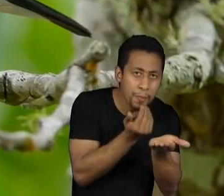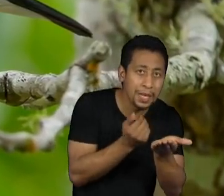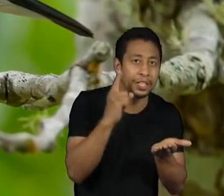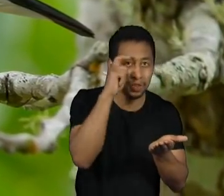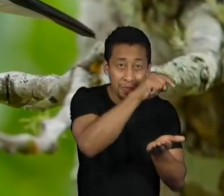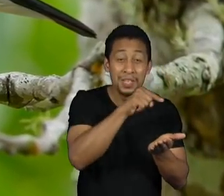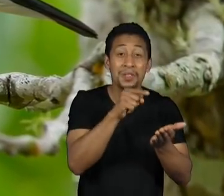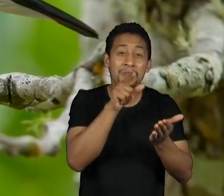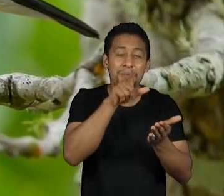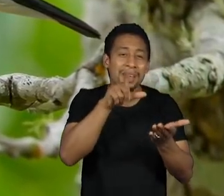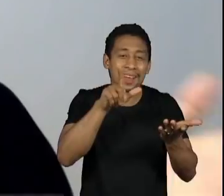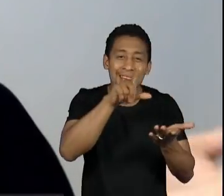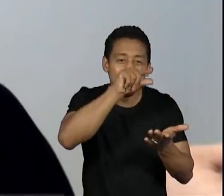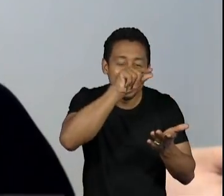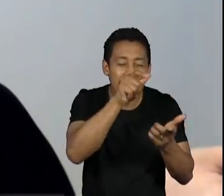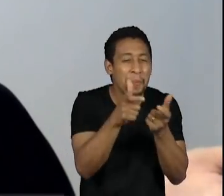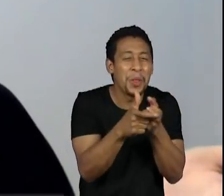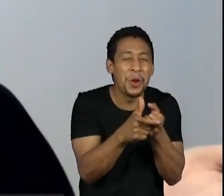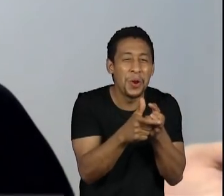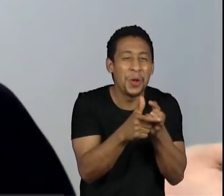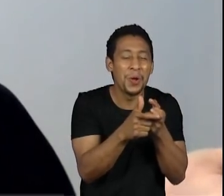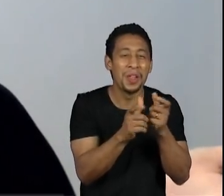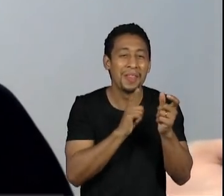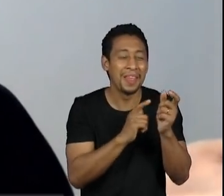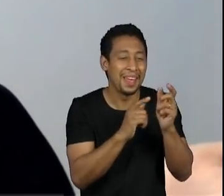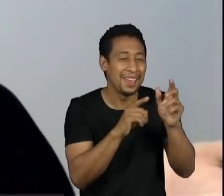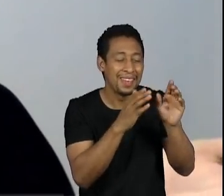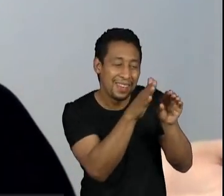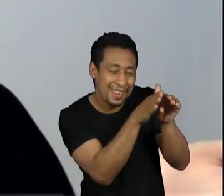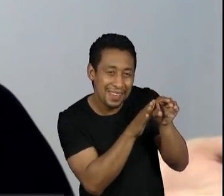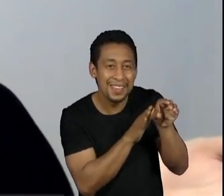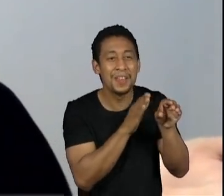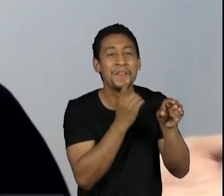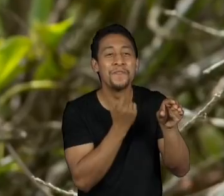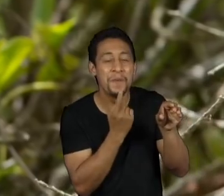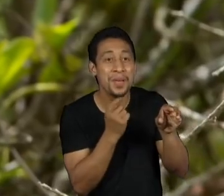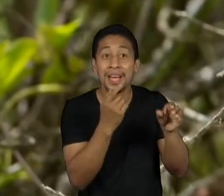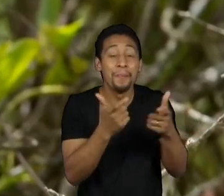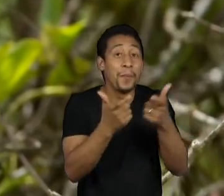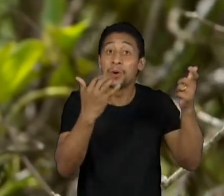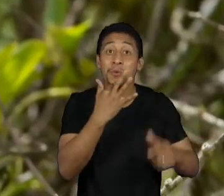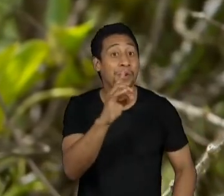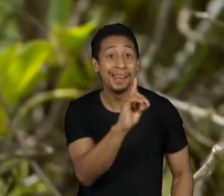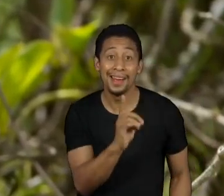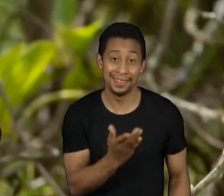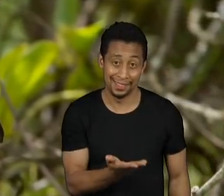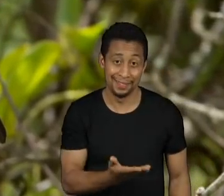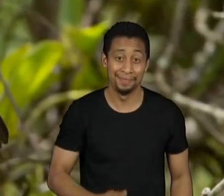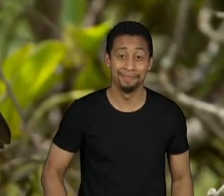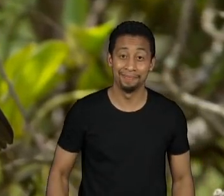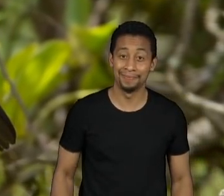vermelhinha, e ninguém conhece muito como se cuida dela em cativeiro.